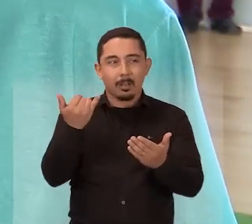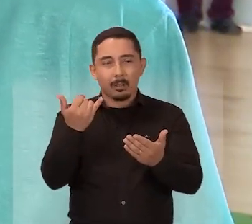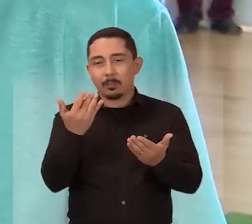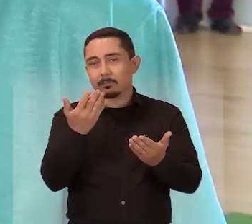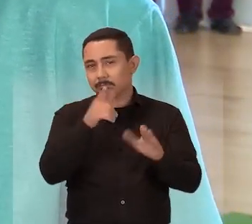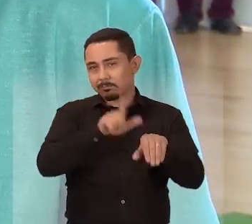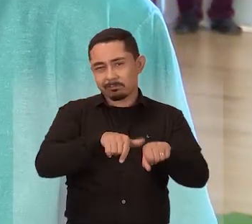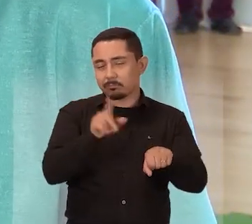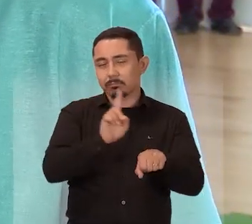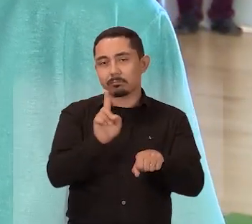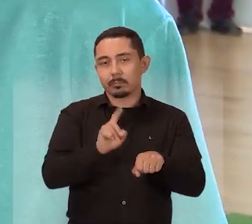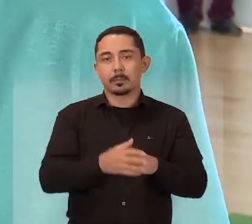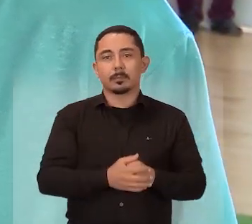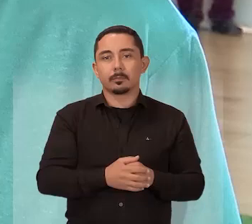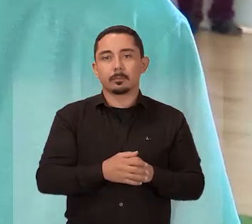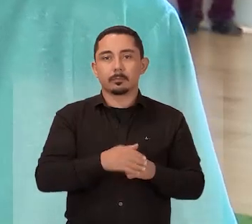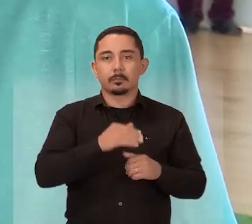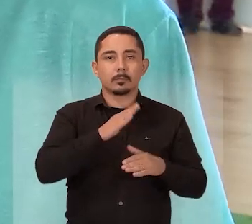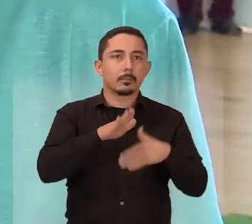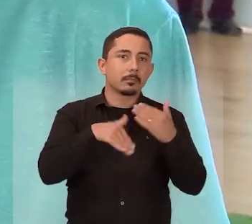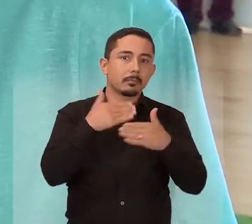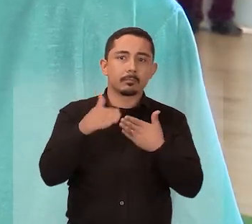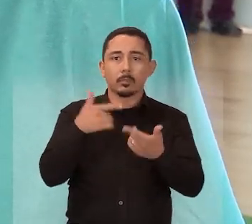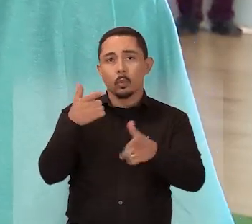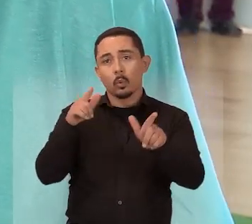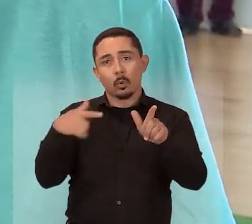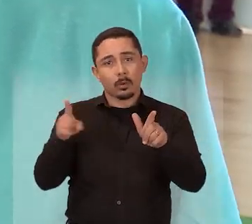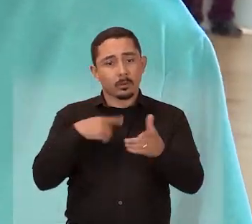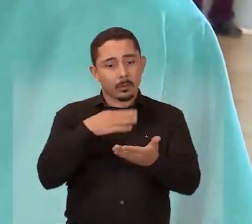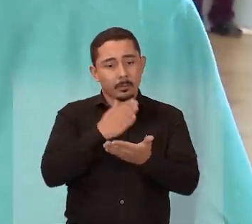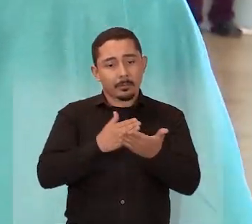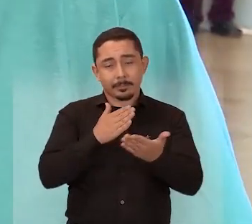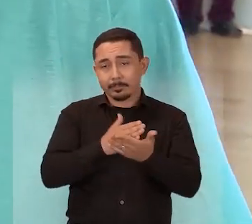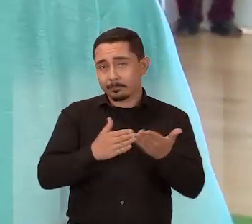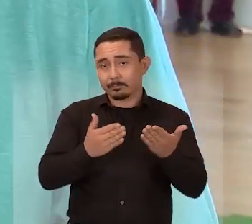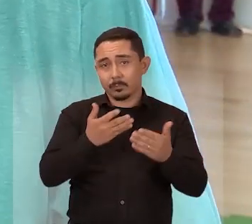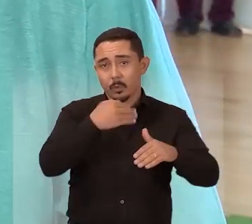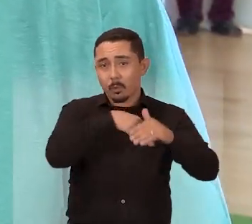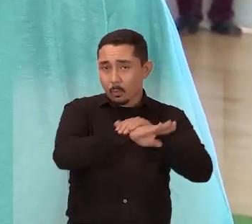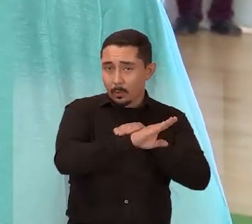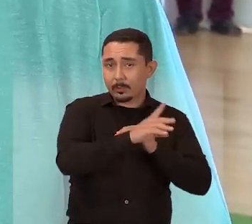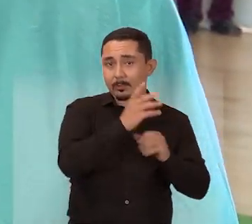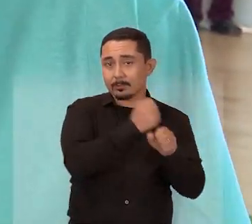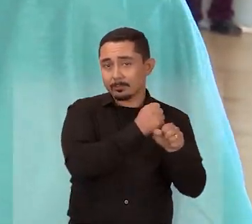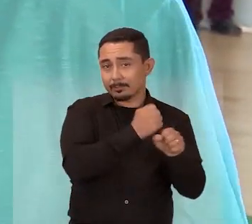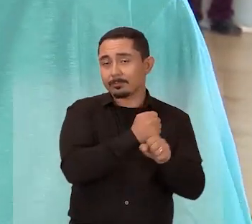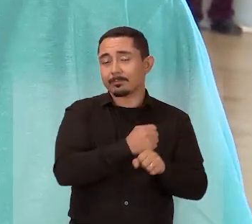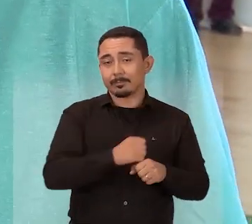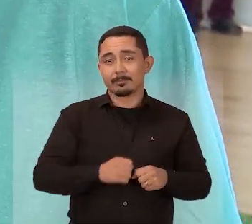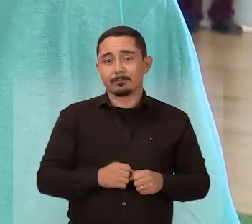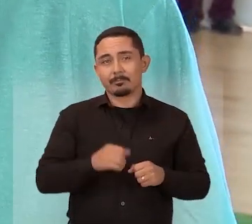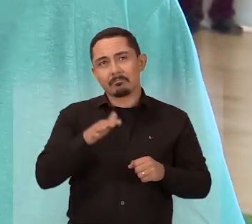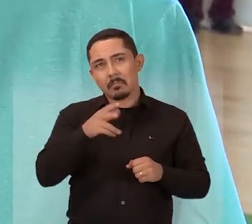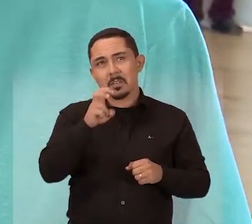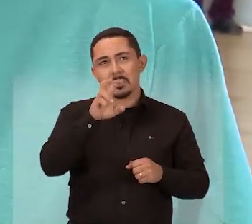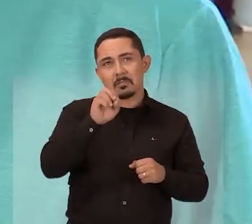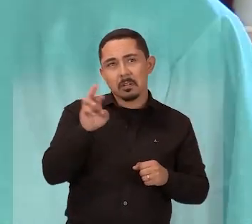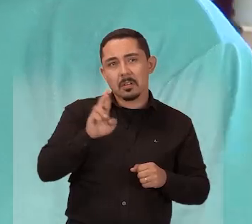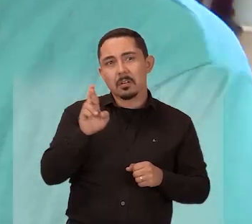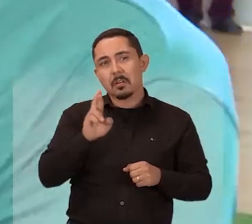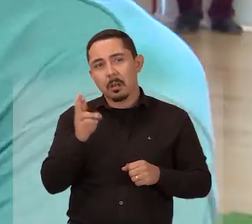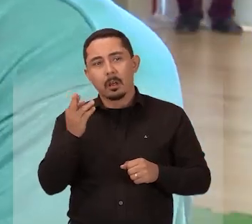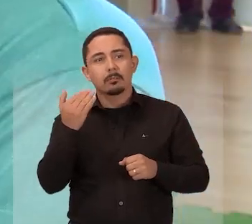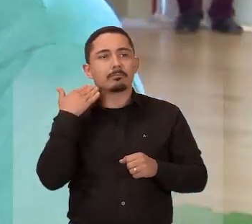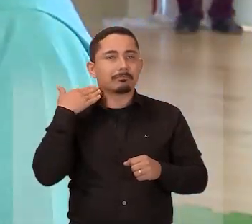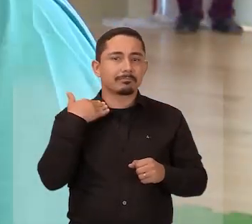para não atrasar também. Aí o restante, metade do dinheiro eu boto na poupança na conta lá. Um dinheirinho de R$50